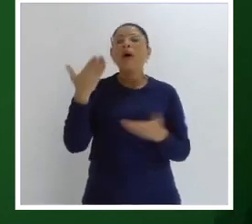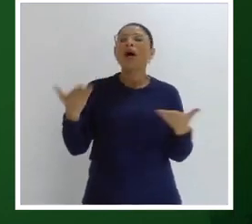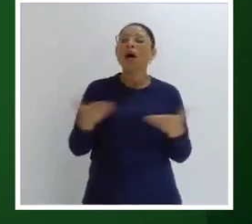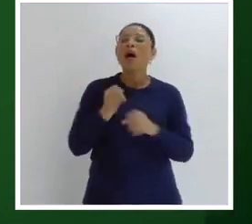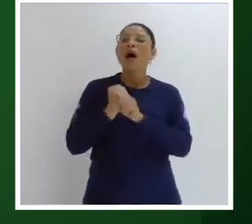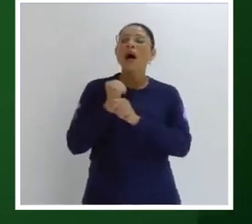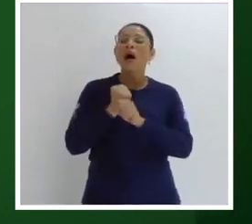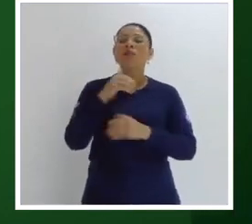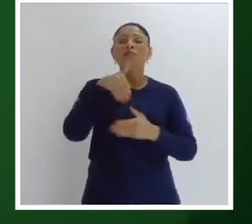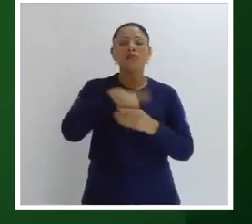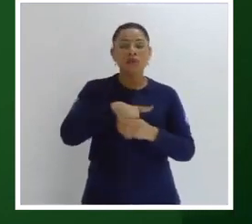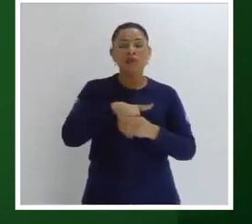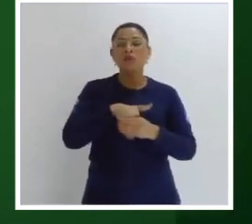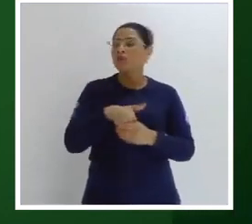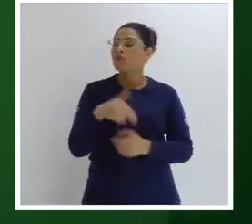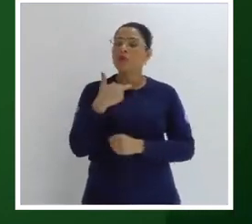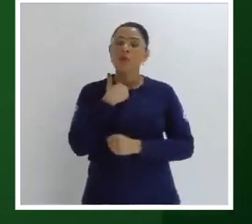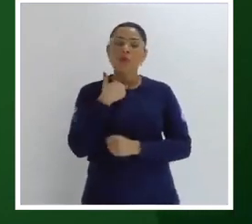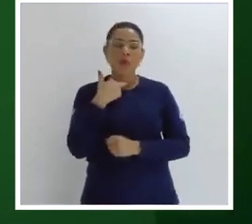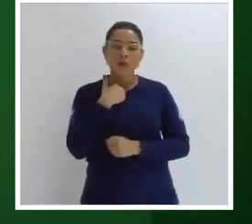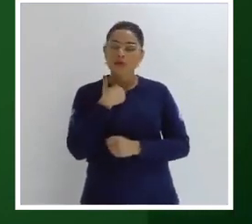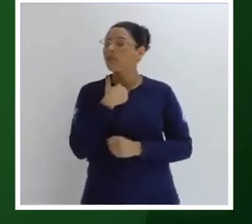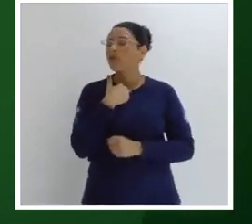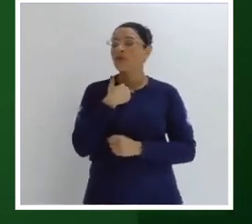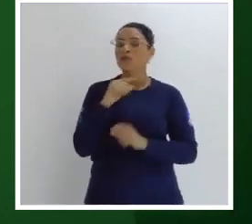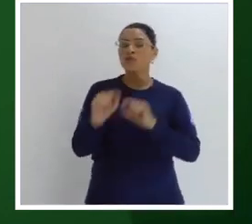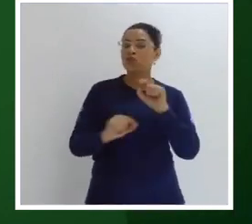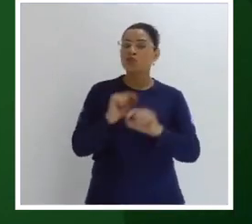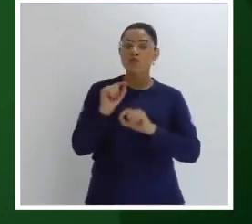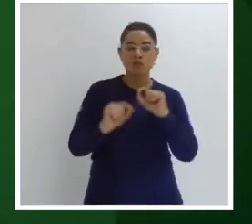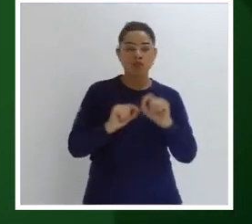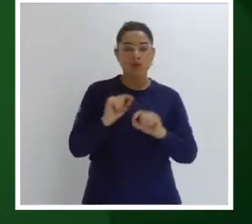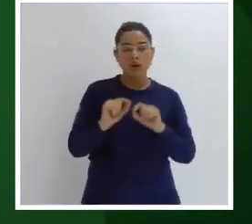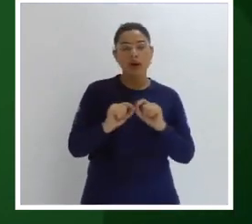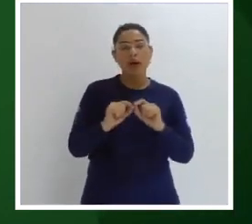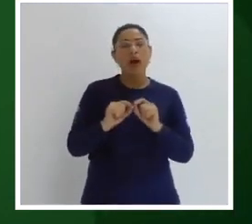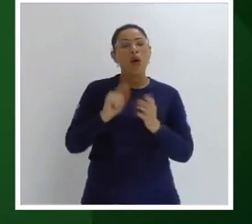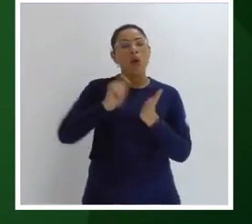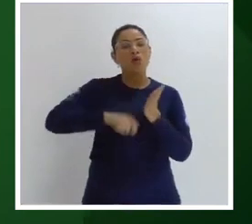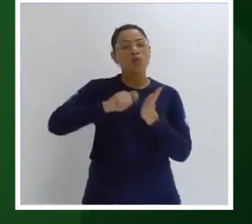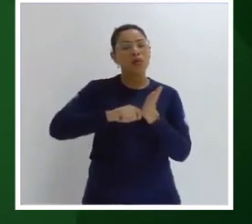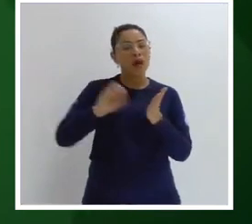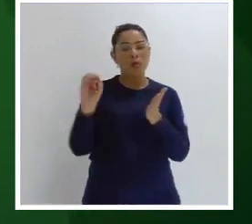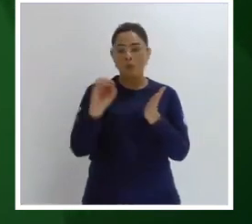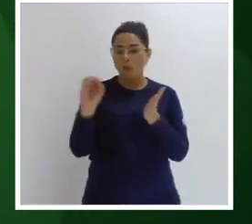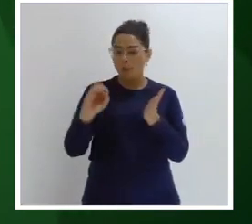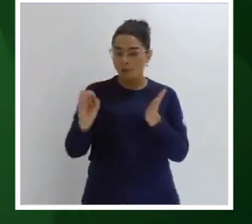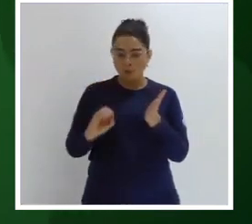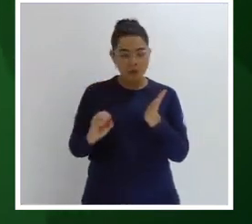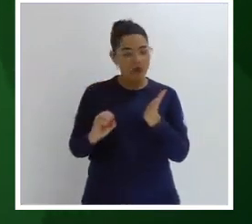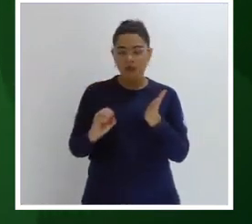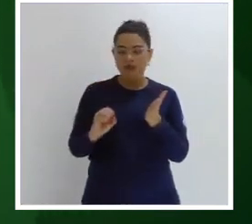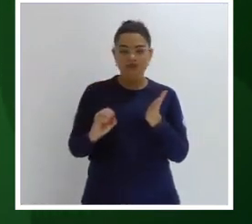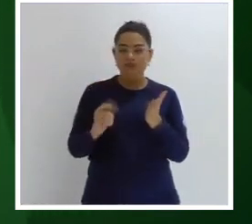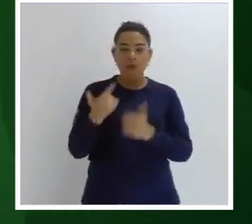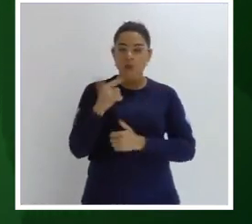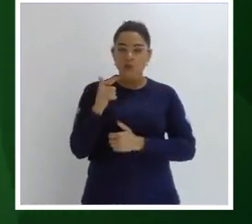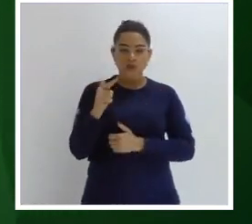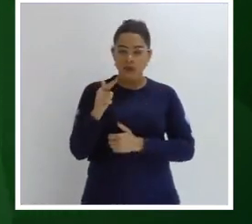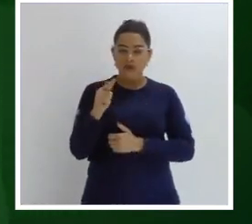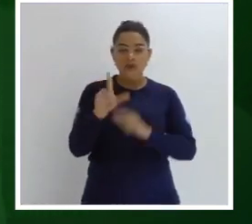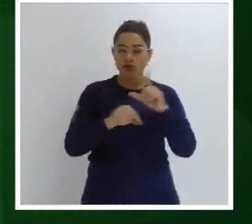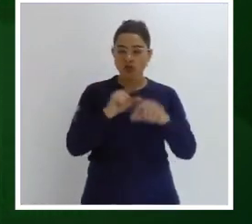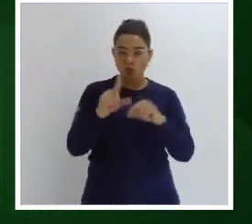nós não podemos ainda contratar ninguém não foi para o processo ainda de atribuição